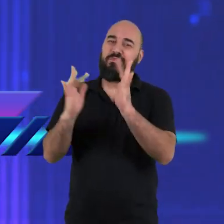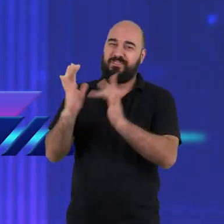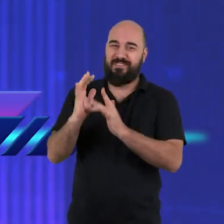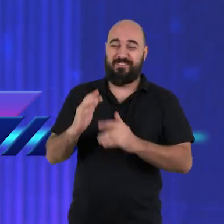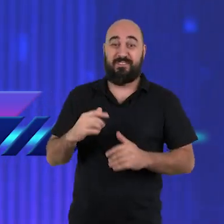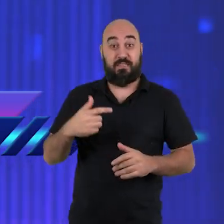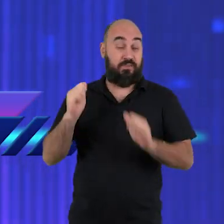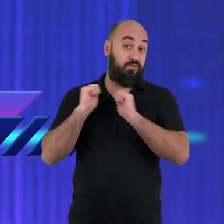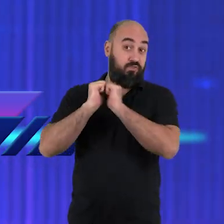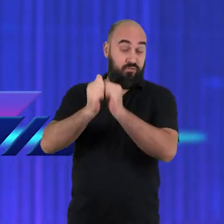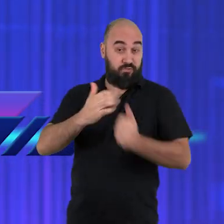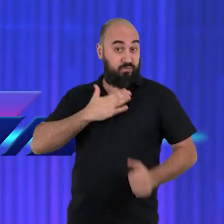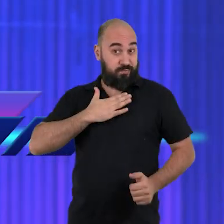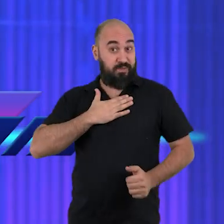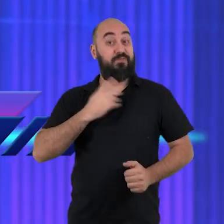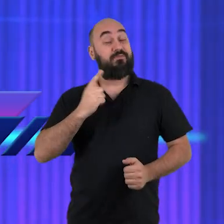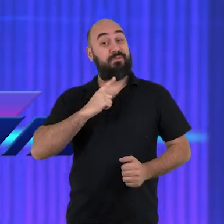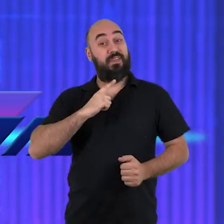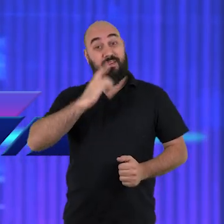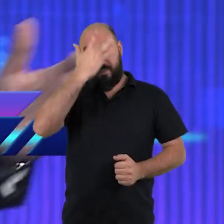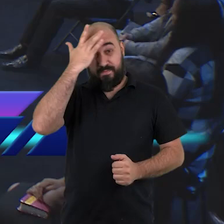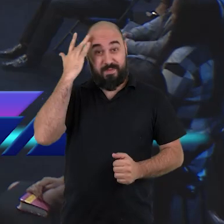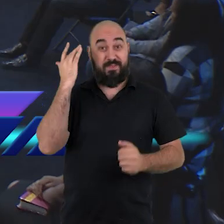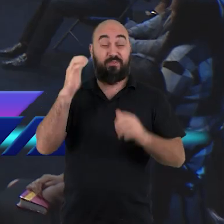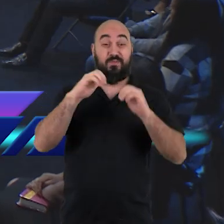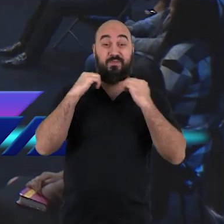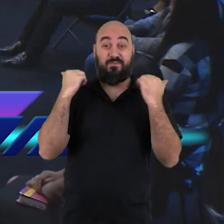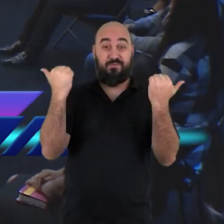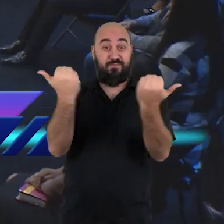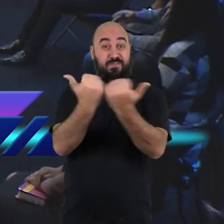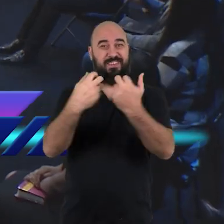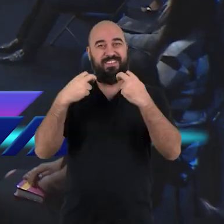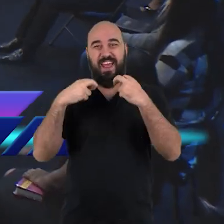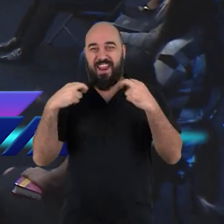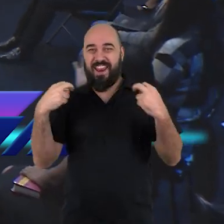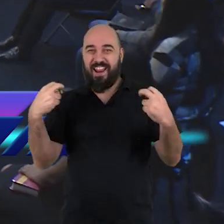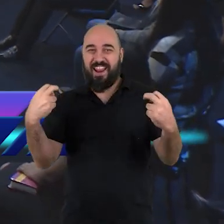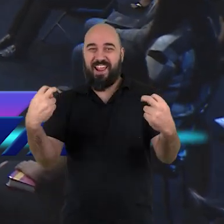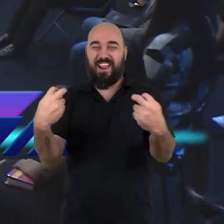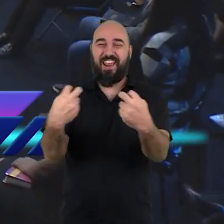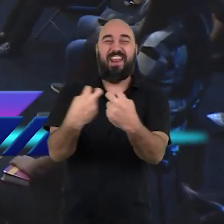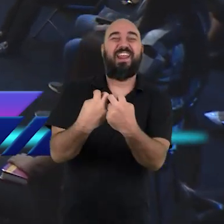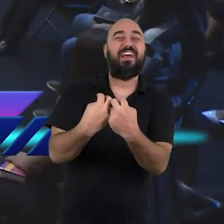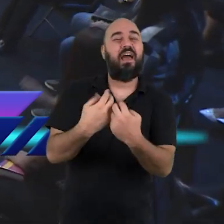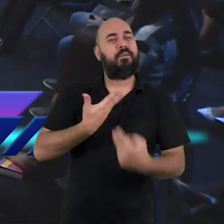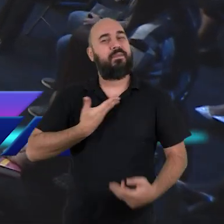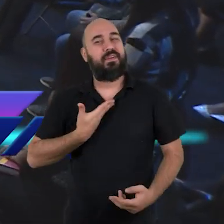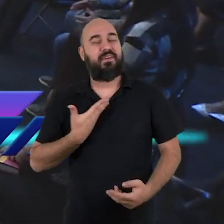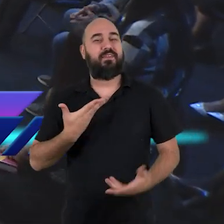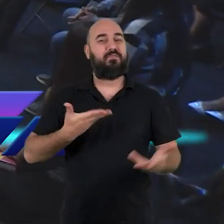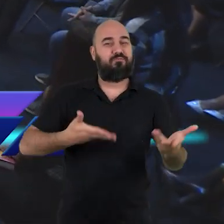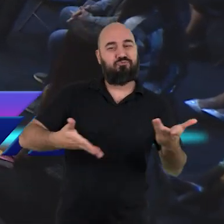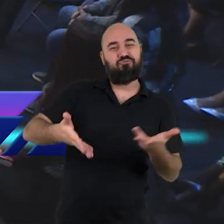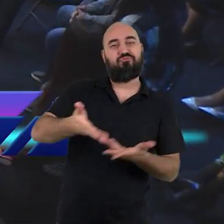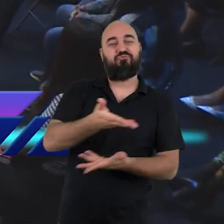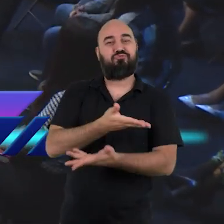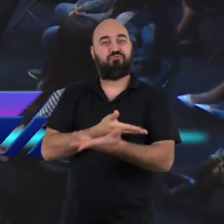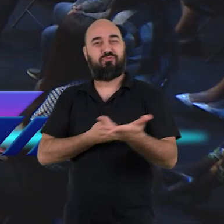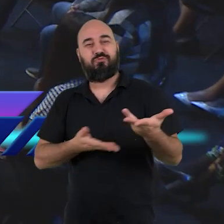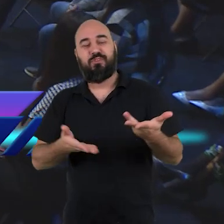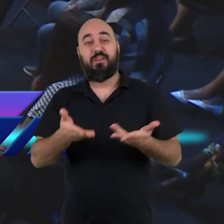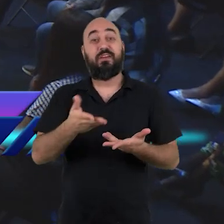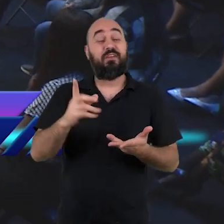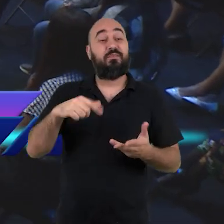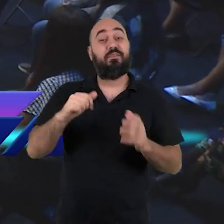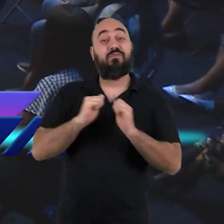como você já sabe, eu nunca estou sozinho. Tenho a alegria de receber aqui nossa plateia, nossos amigos, que vêm de diferentes